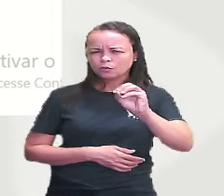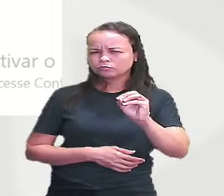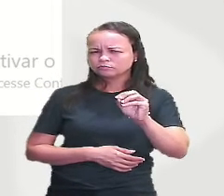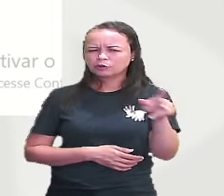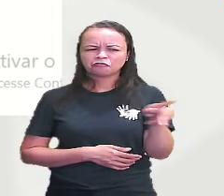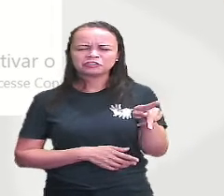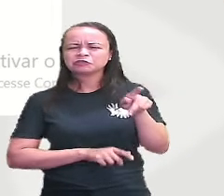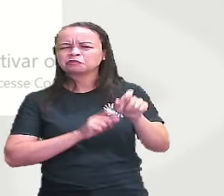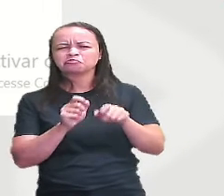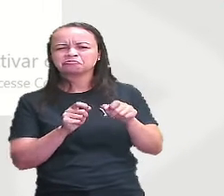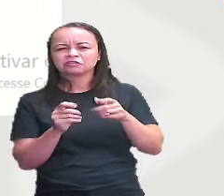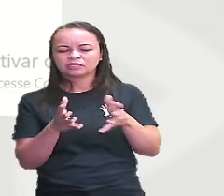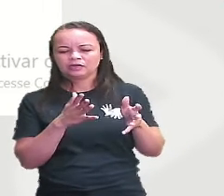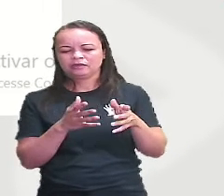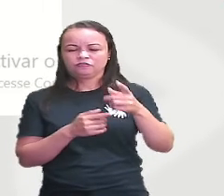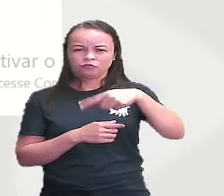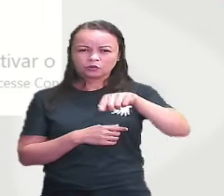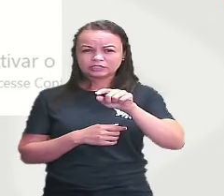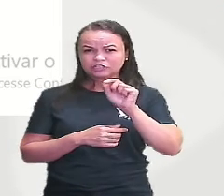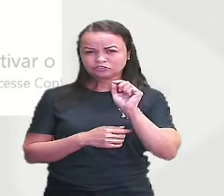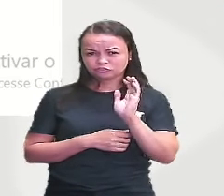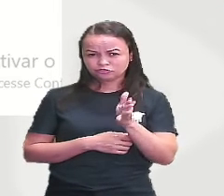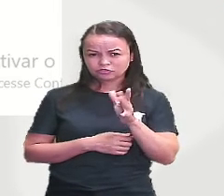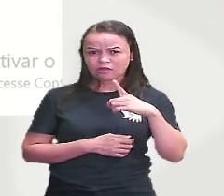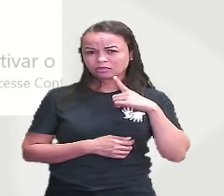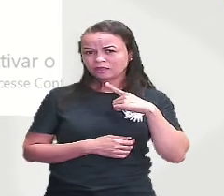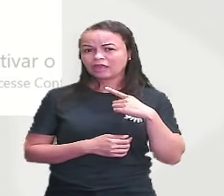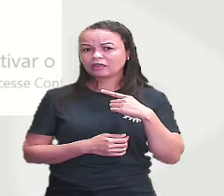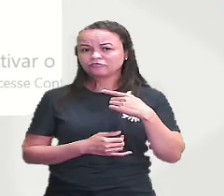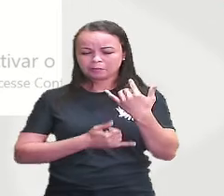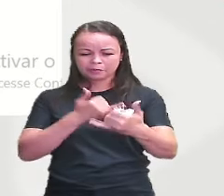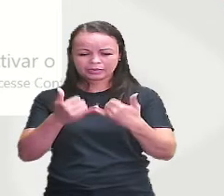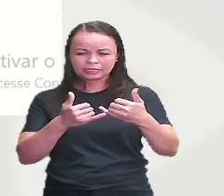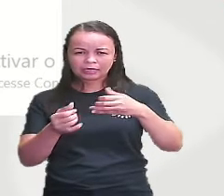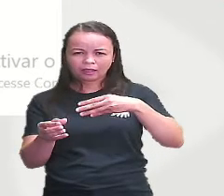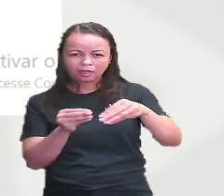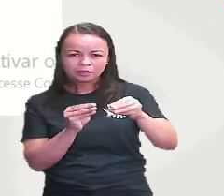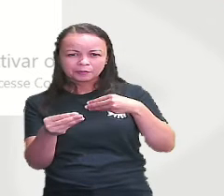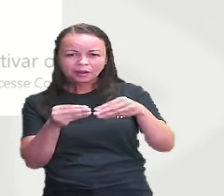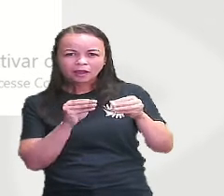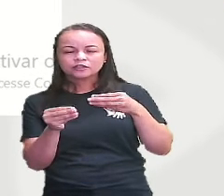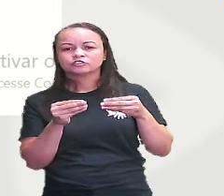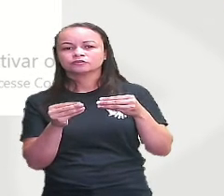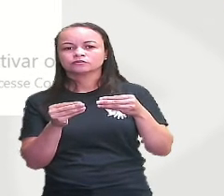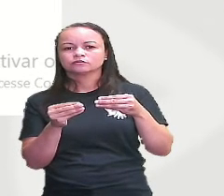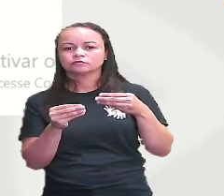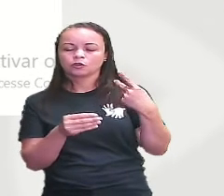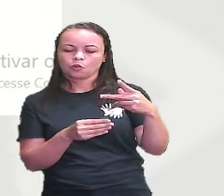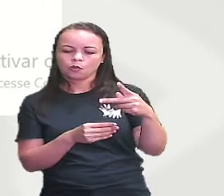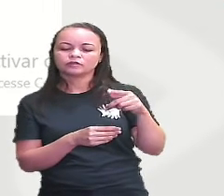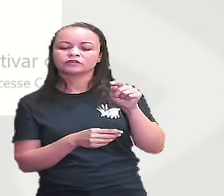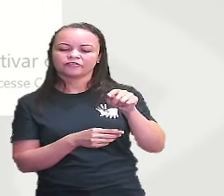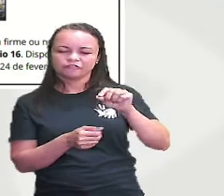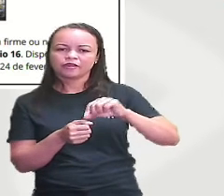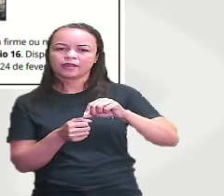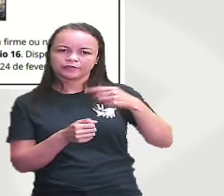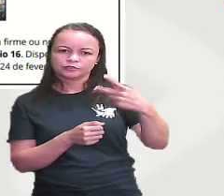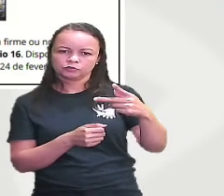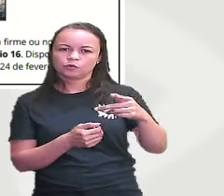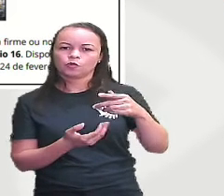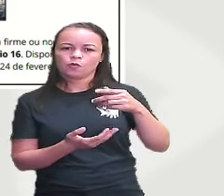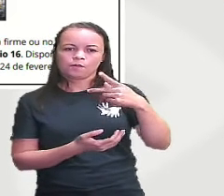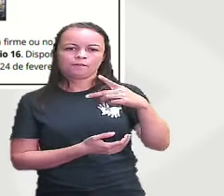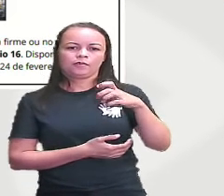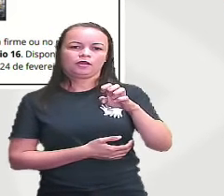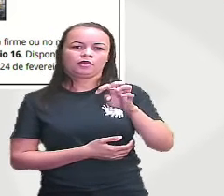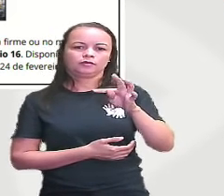você já teve algum brinquedo de plástico? Pois é, o plástico, ele é feito de petróleo, sabia? Vamos lá, que eu vou mostrar